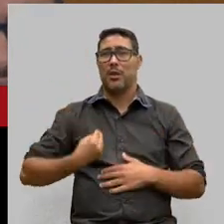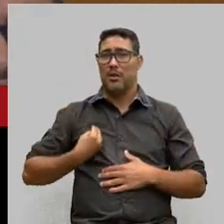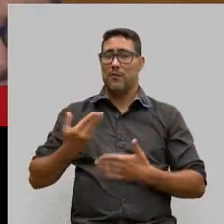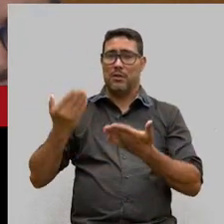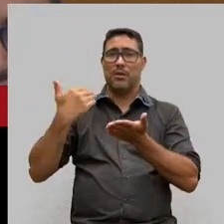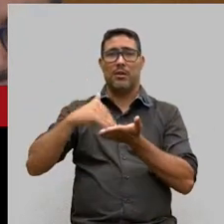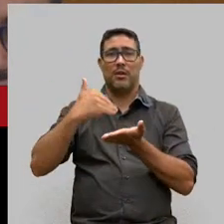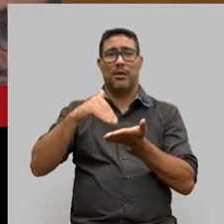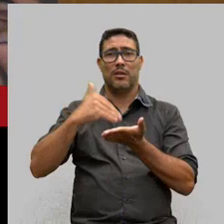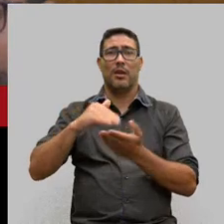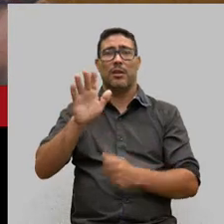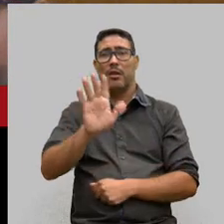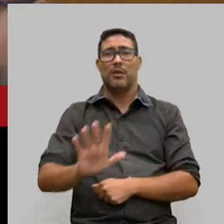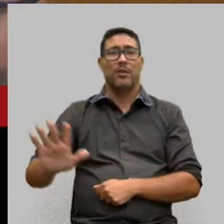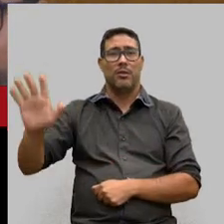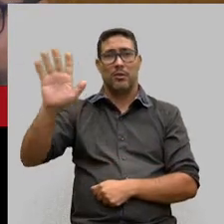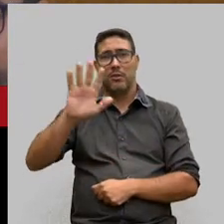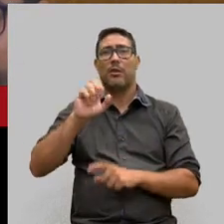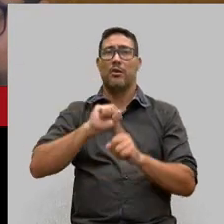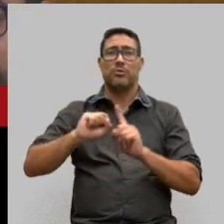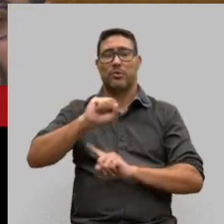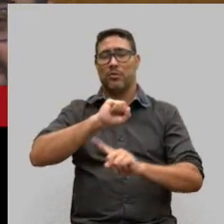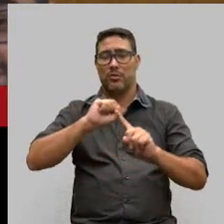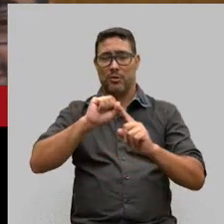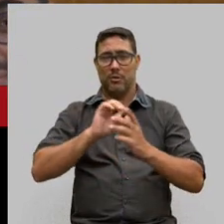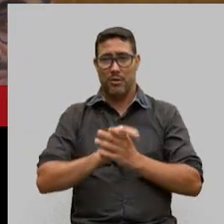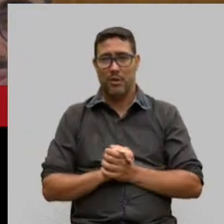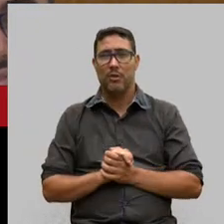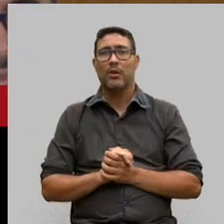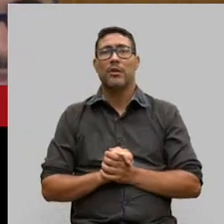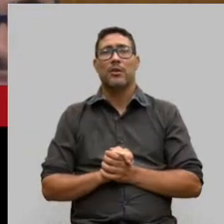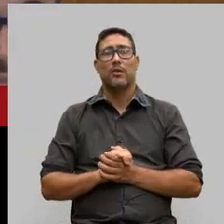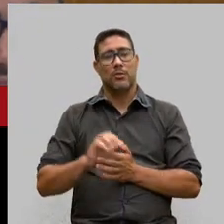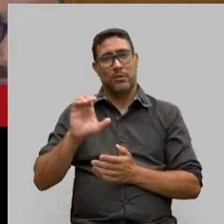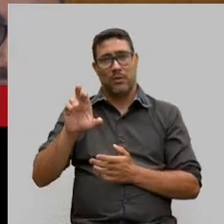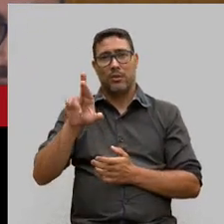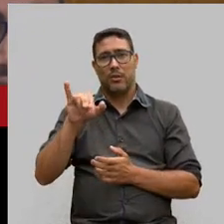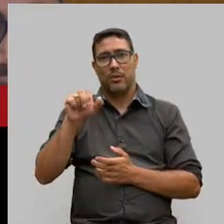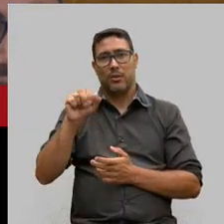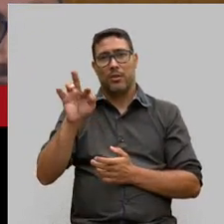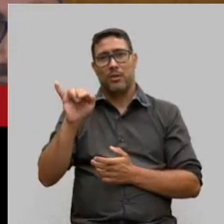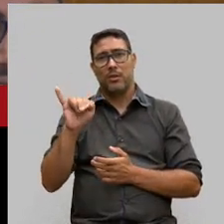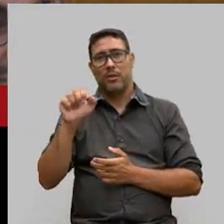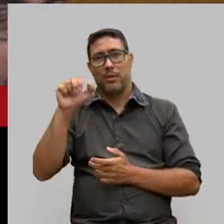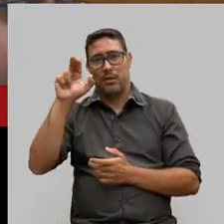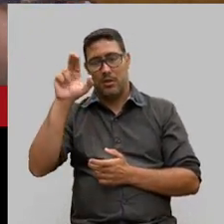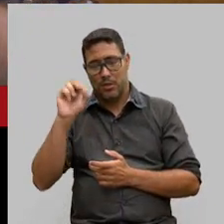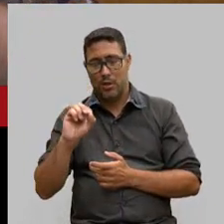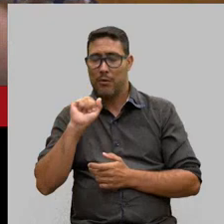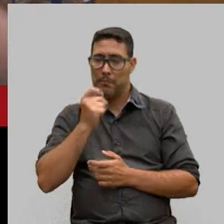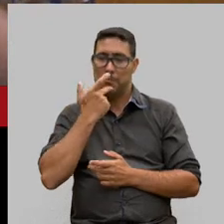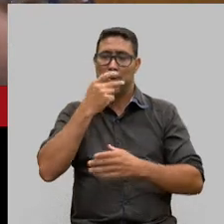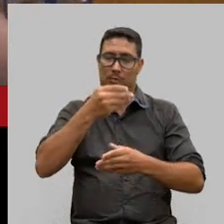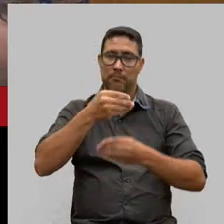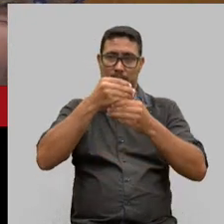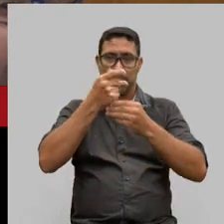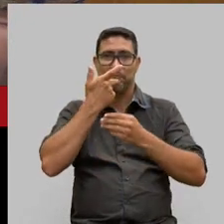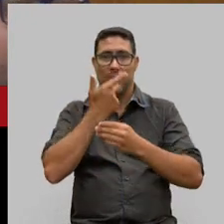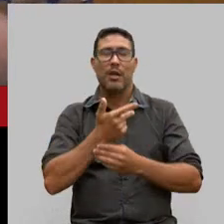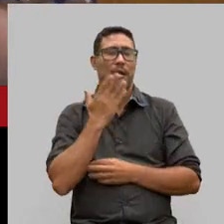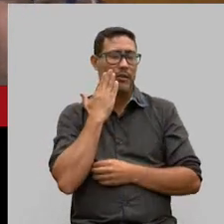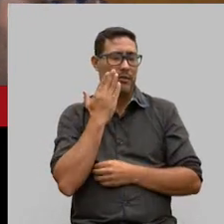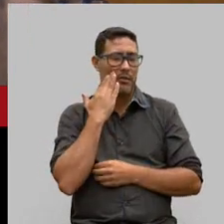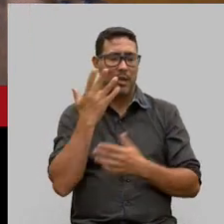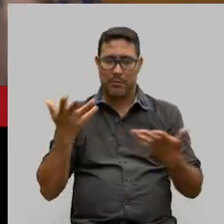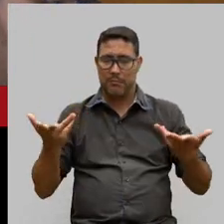Secretaria Nacional de assistência social que é o Cristiano pode endossar sabem a fala sabe o brilhante trabalho